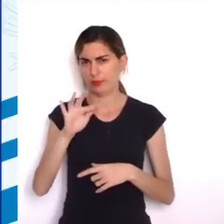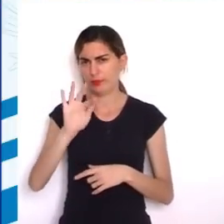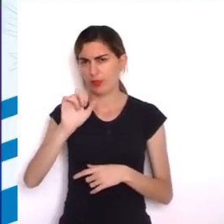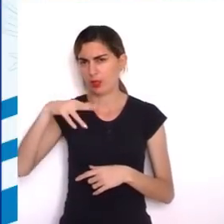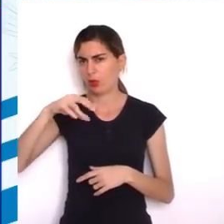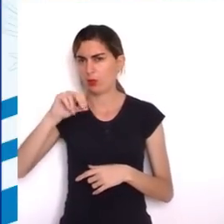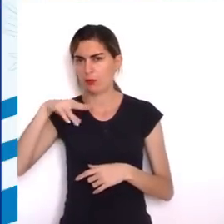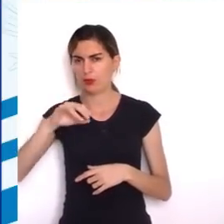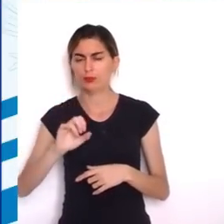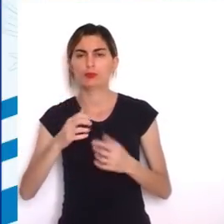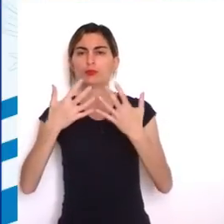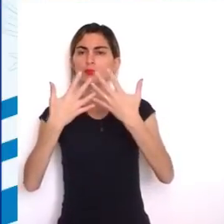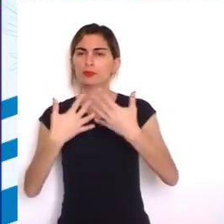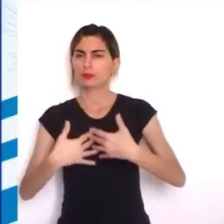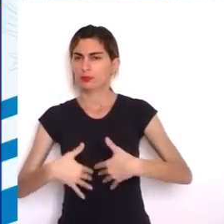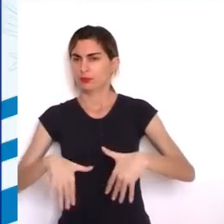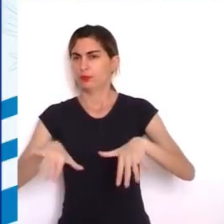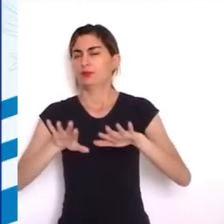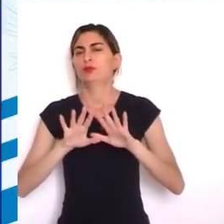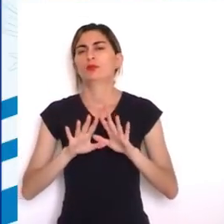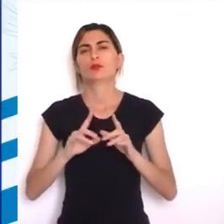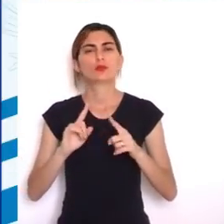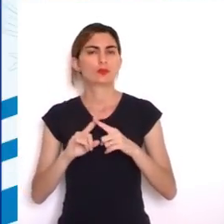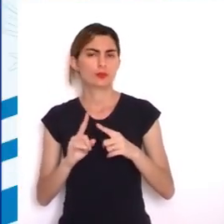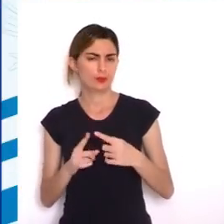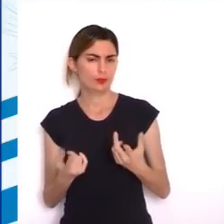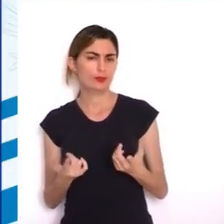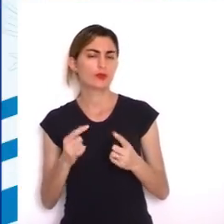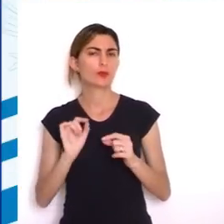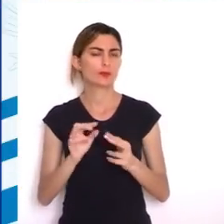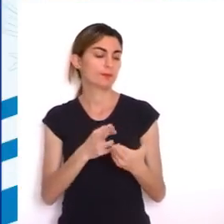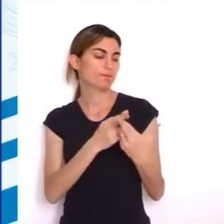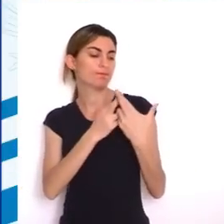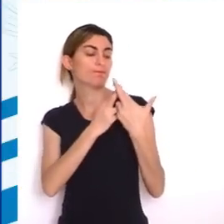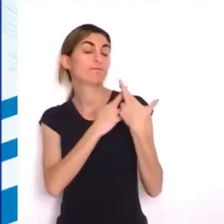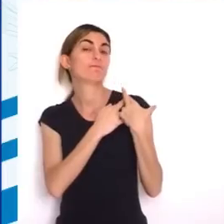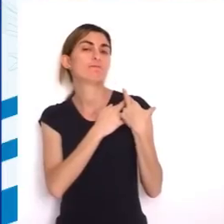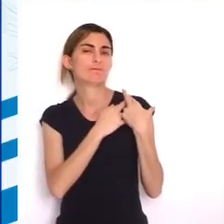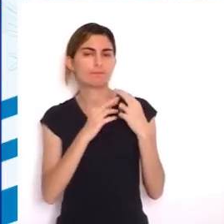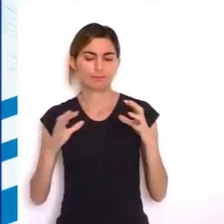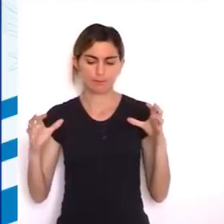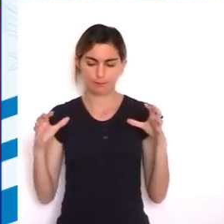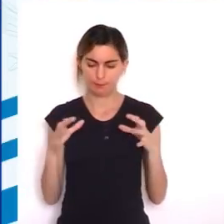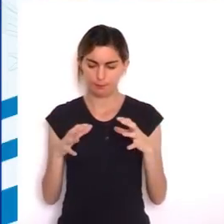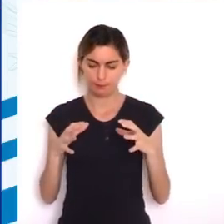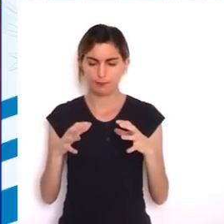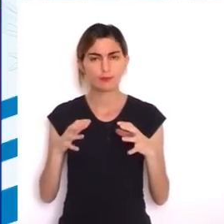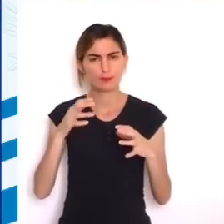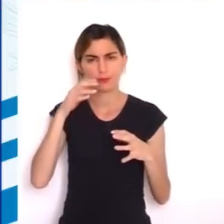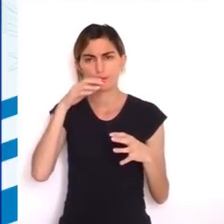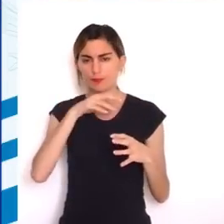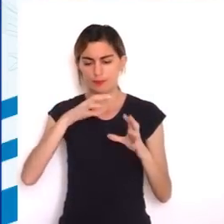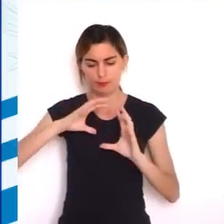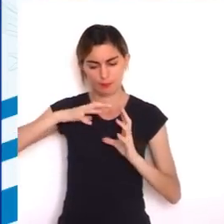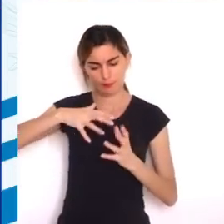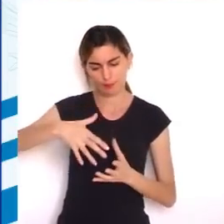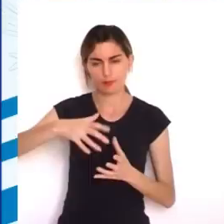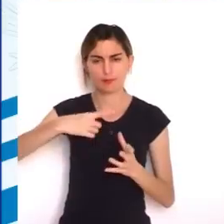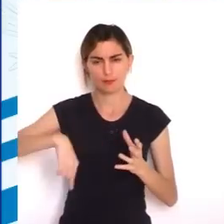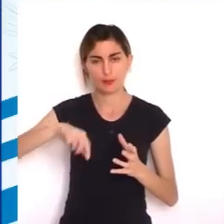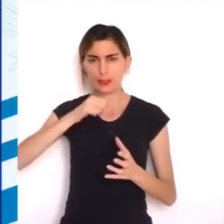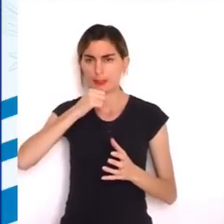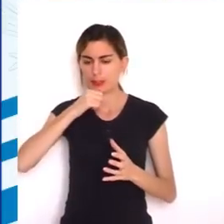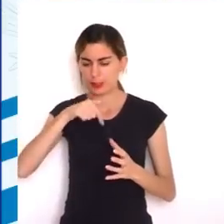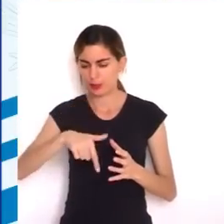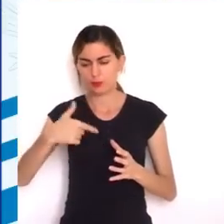só, fenômeno natural. Natural que é responsável pelo aquecimento do nosso